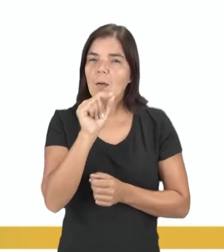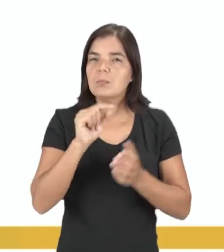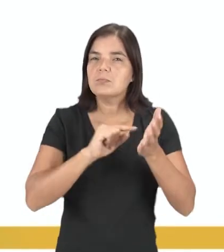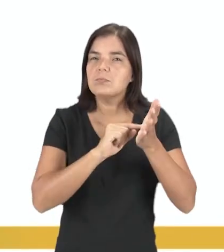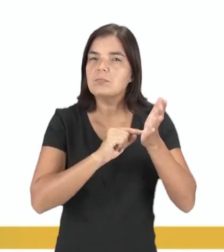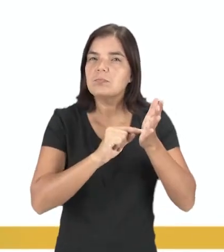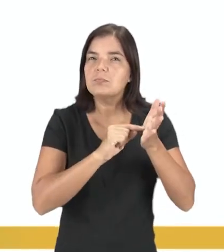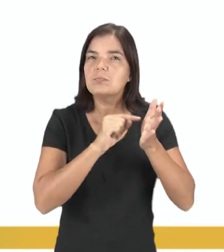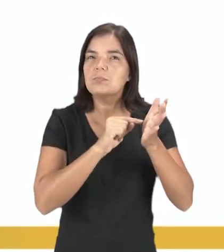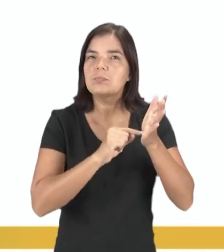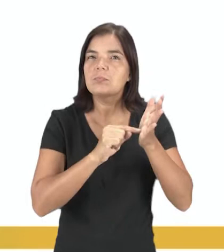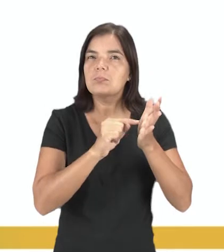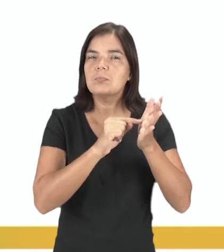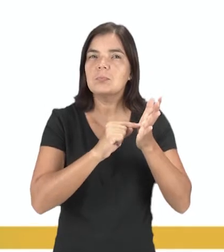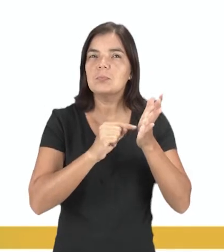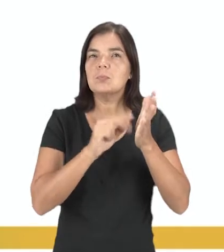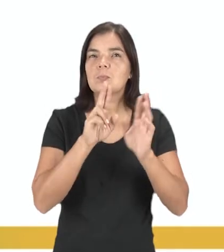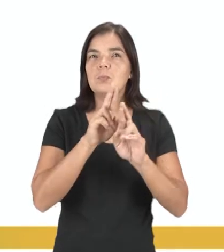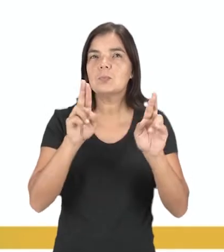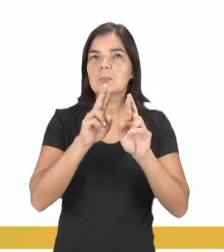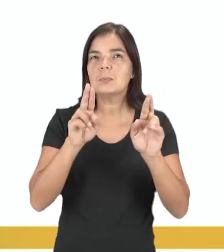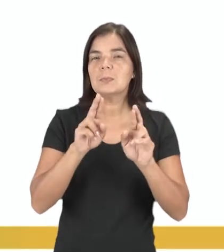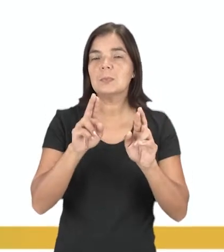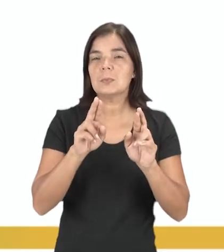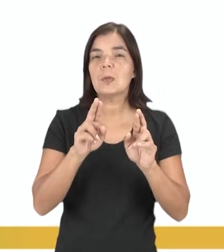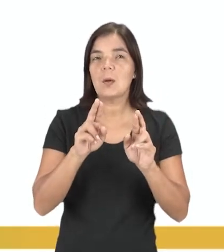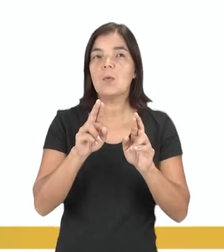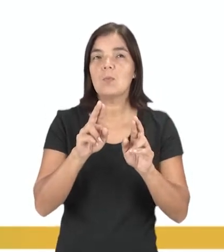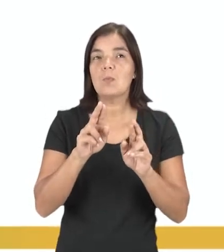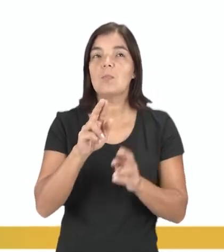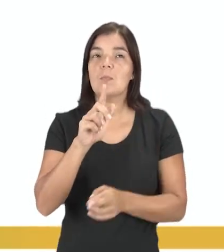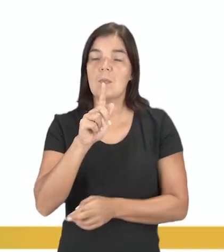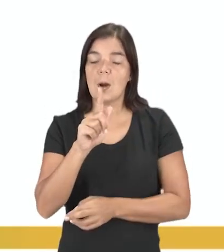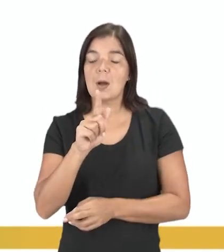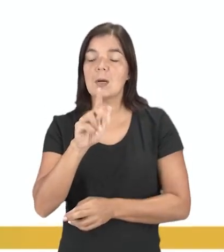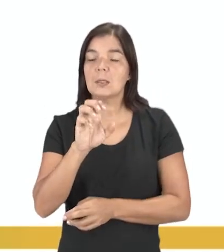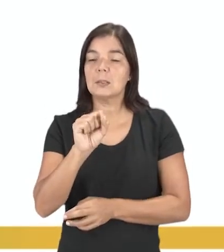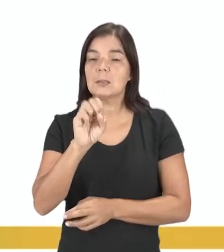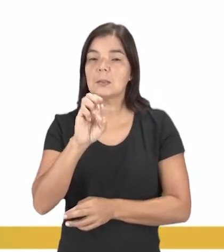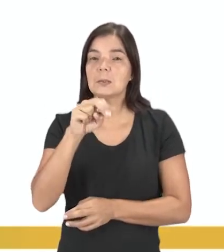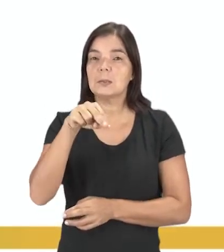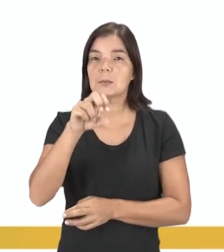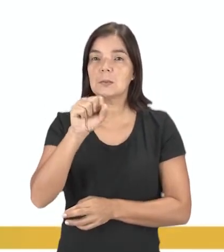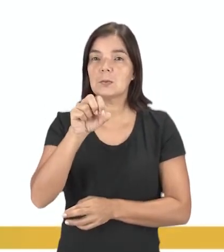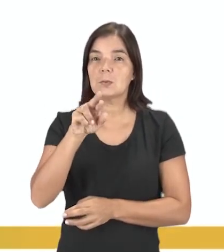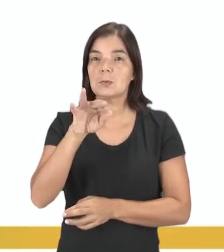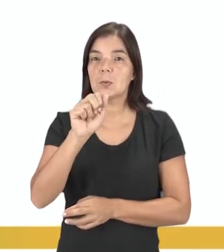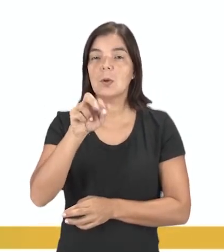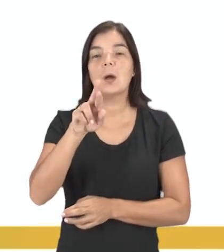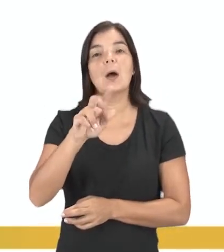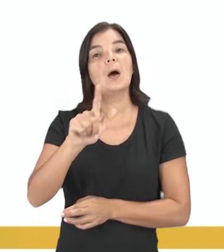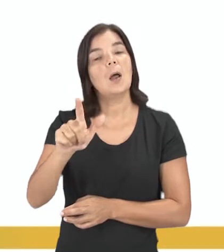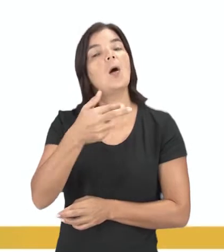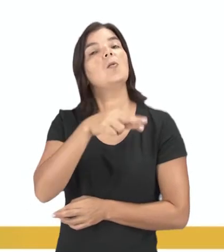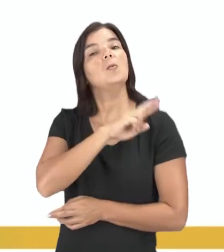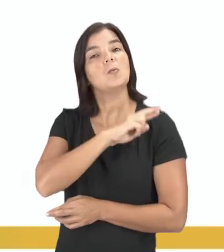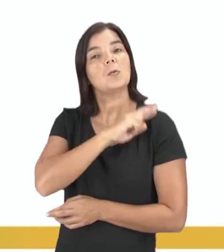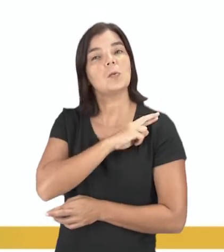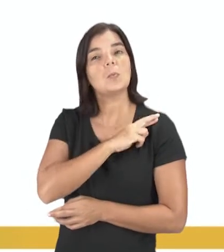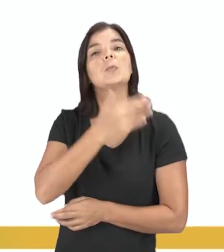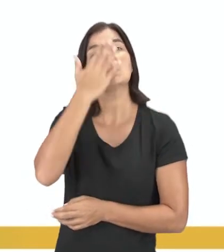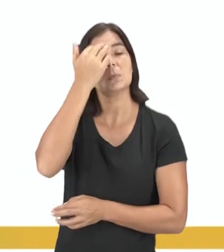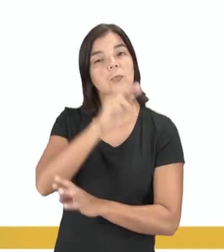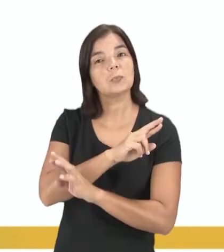gente chama de, pode ser uma glândula sensorial. Elas são responsáveis por identificar diferentes